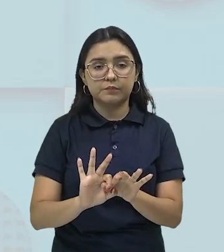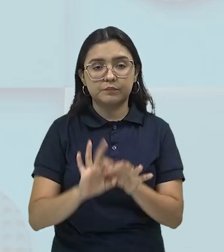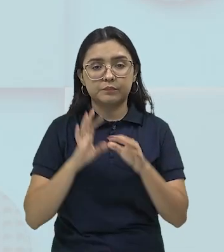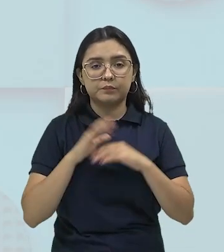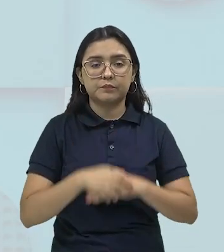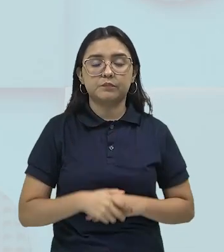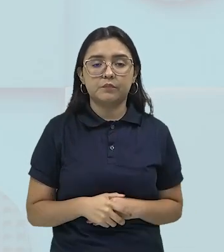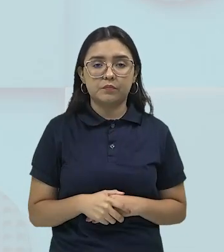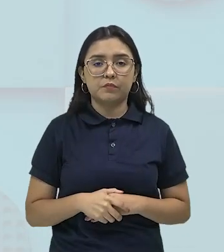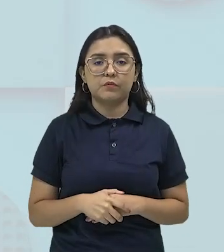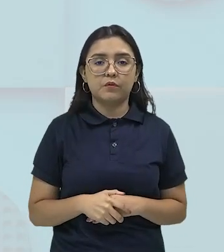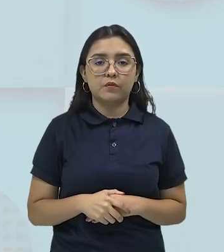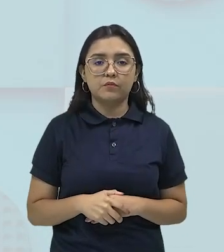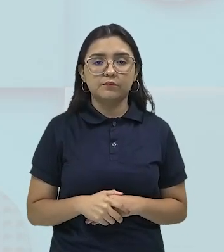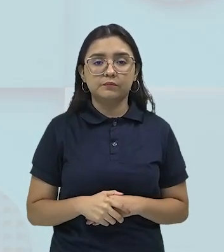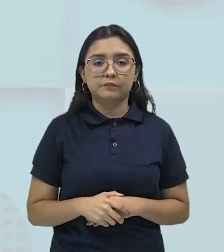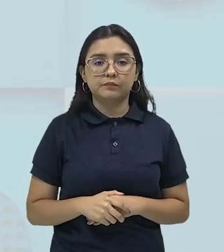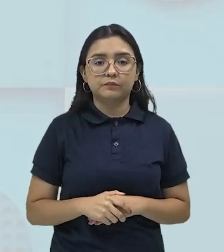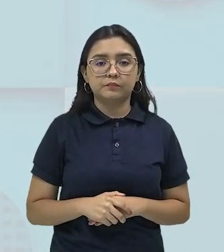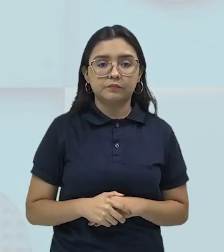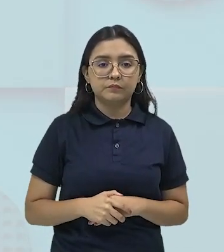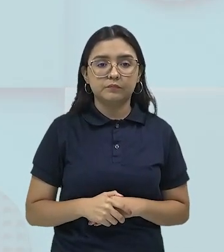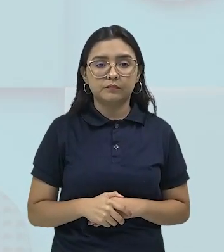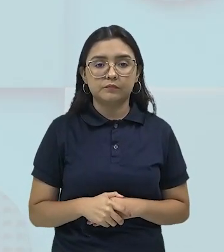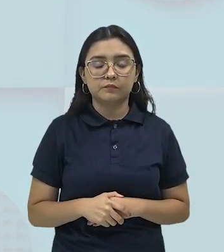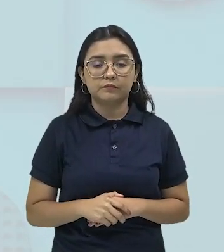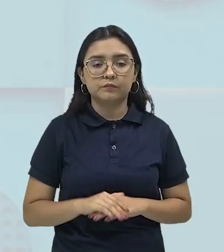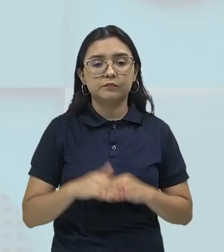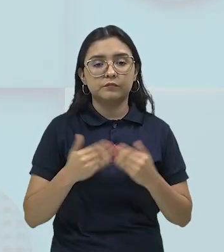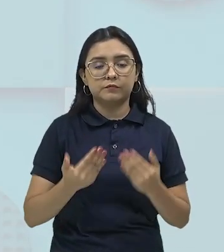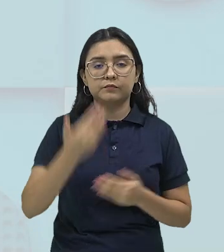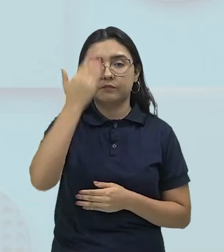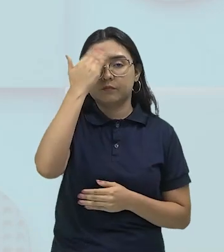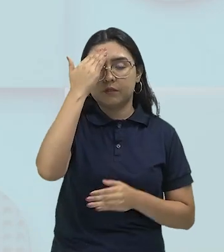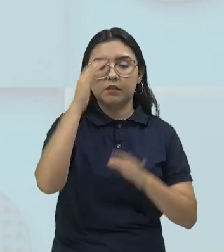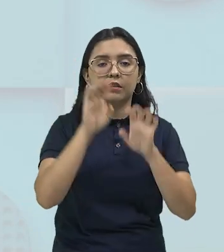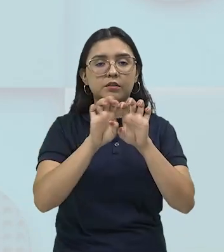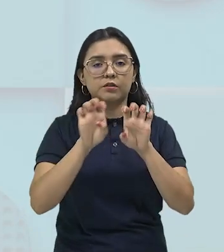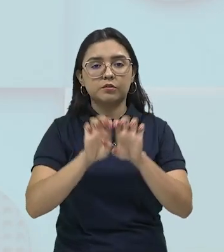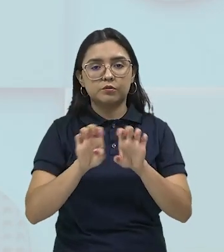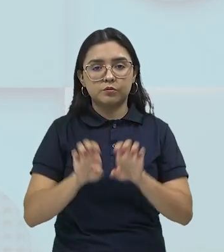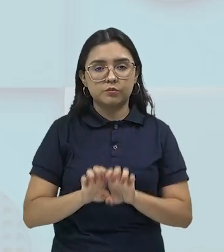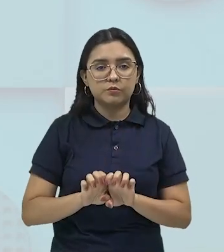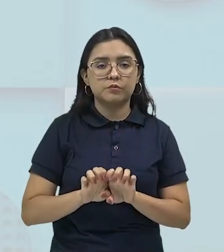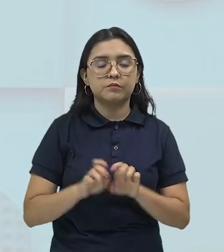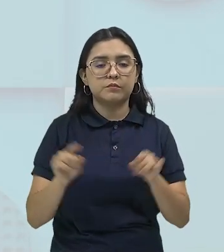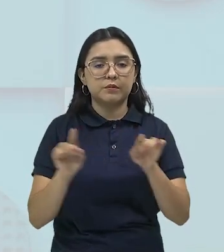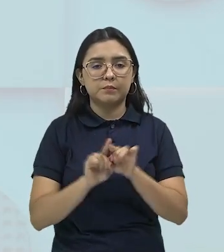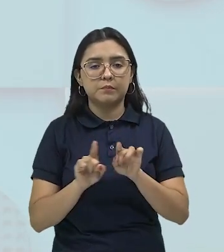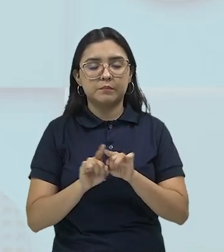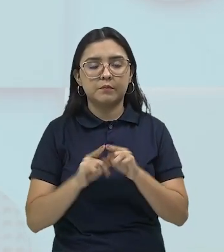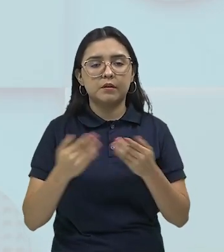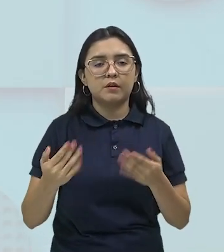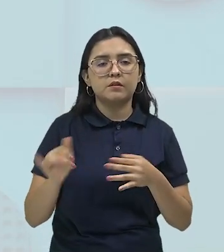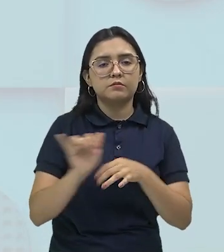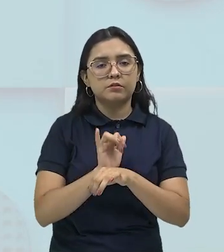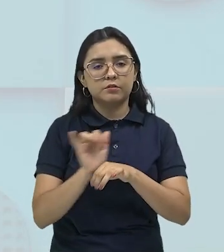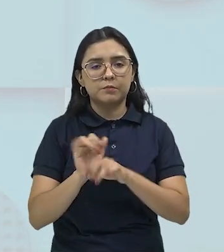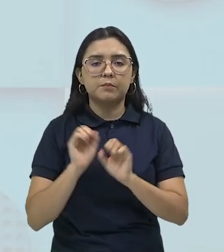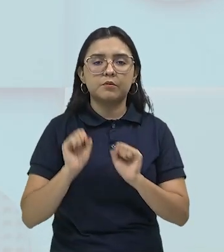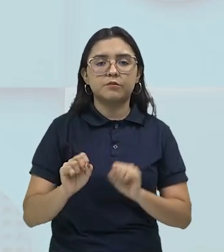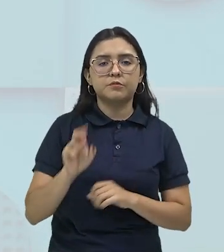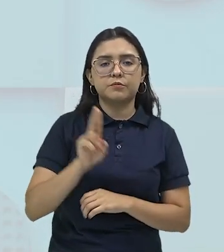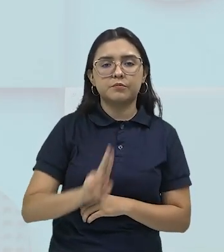unidade textual, perfeito? A gente vai entender um pouquinho dessa estrutura e tentar entender algumas técnicas que nós podemos utilizar